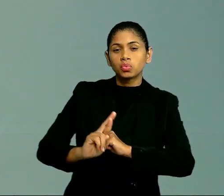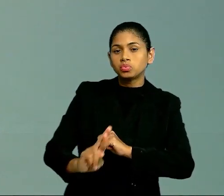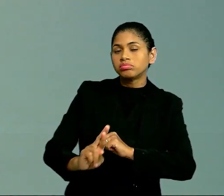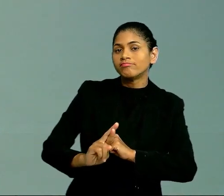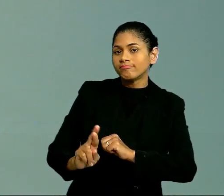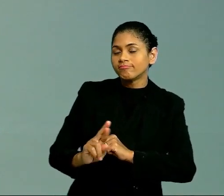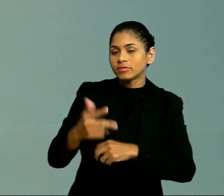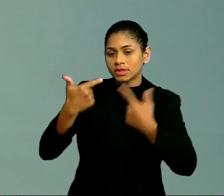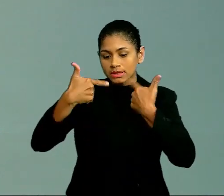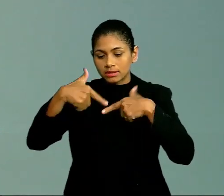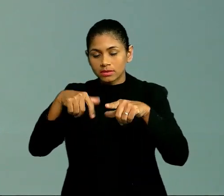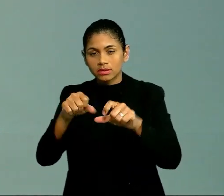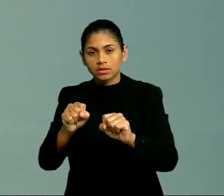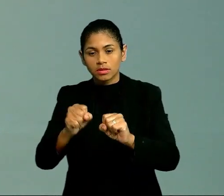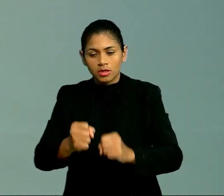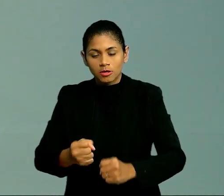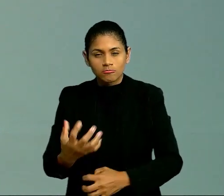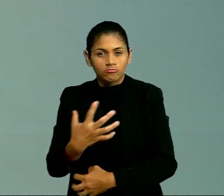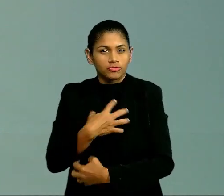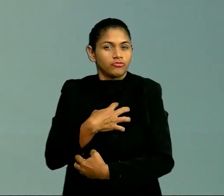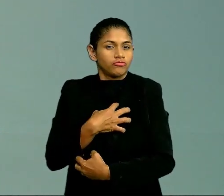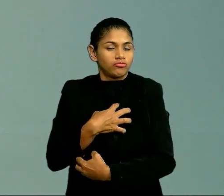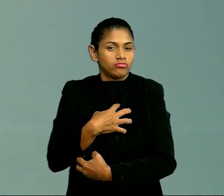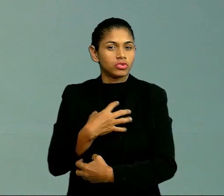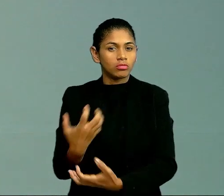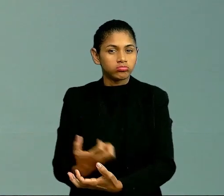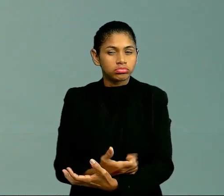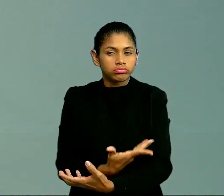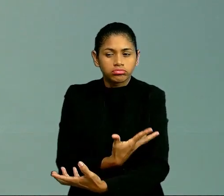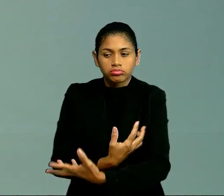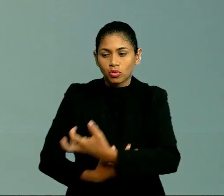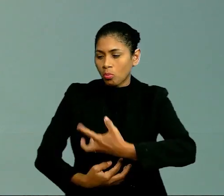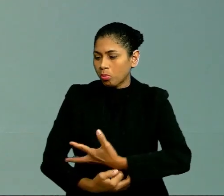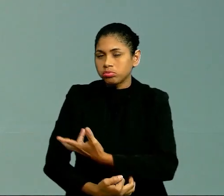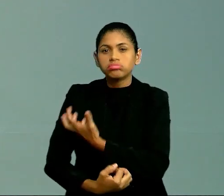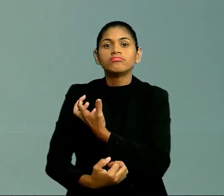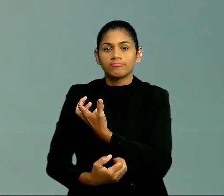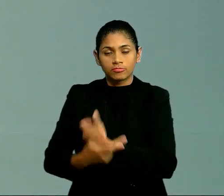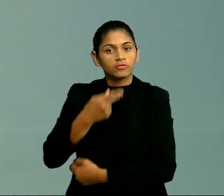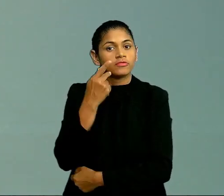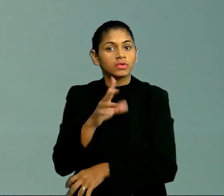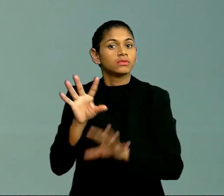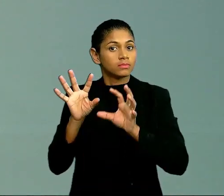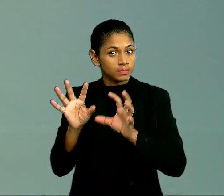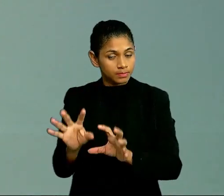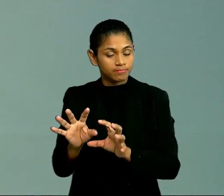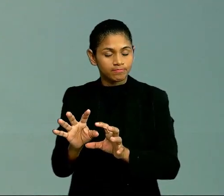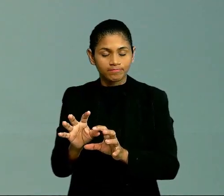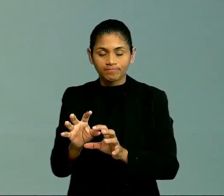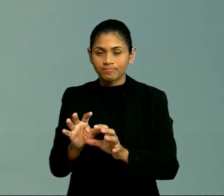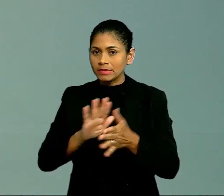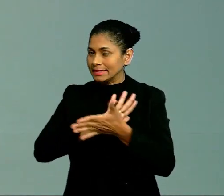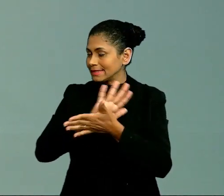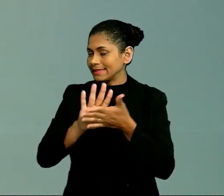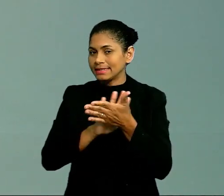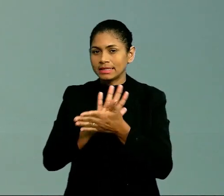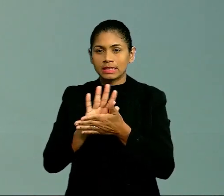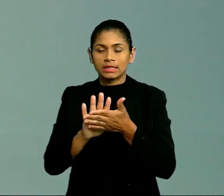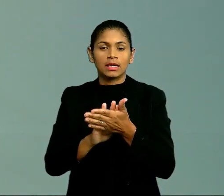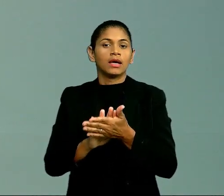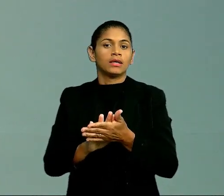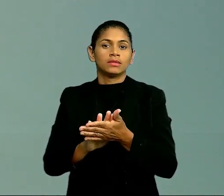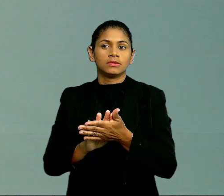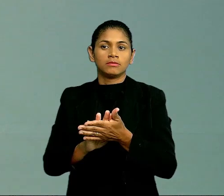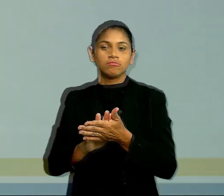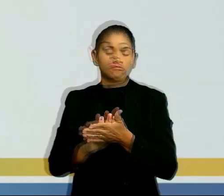língua para despertar determinado sentimento e determinada emoção, eu falo disso, tá? Então, nada é por acaso, tem sempre um objetivo